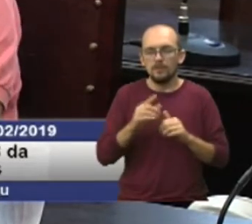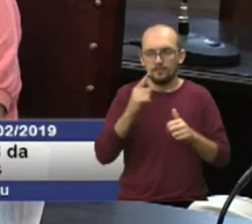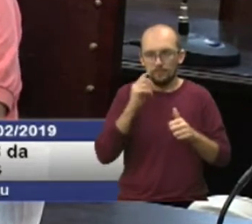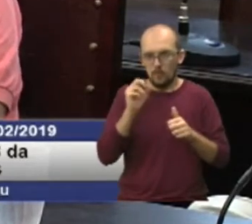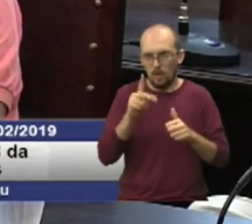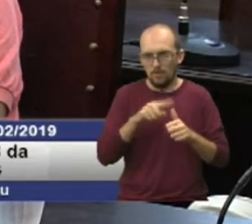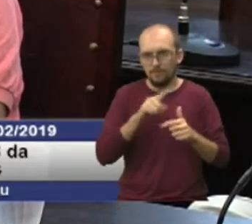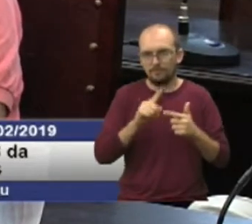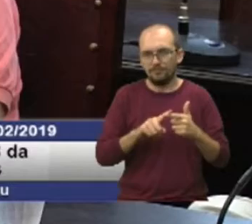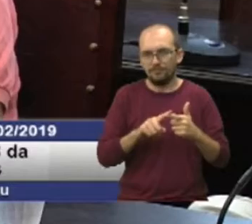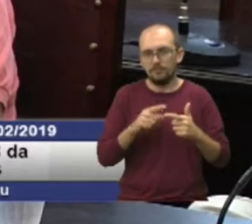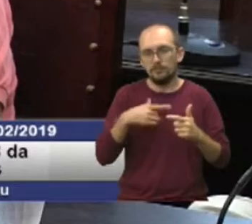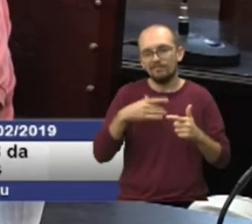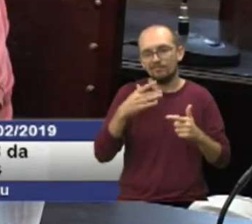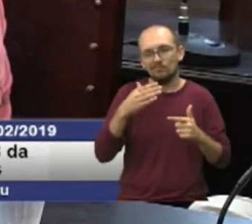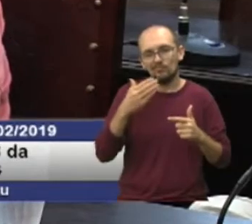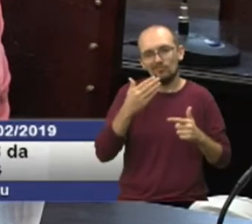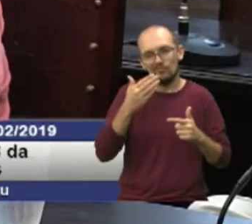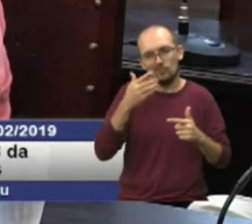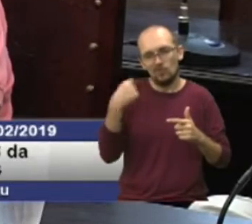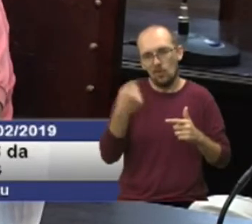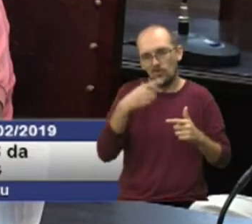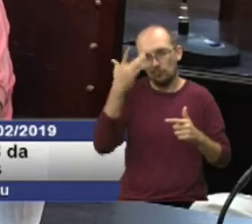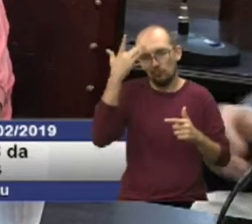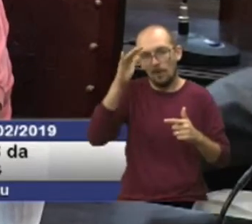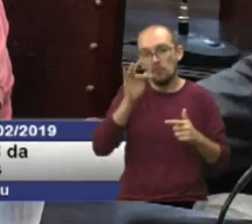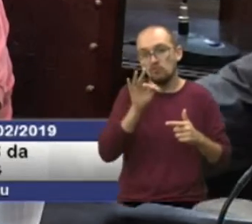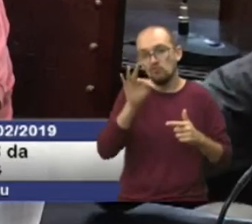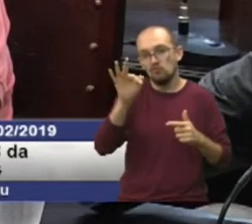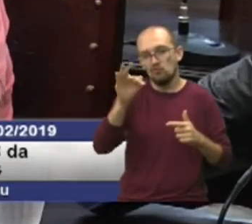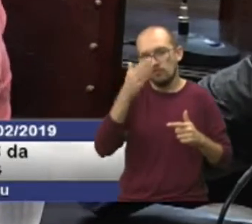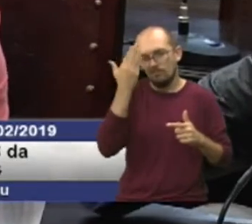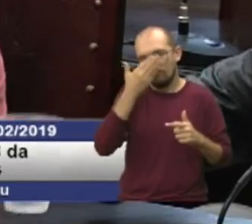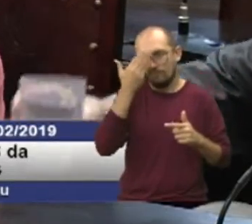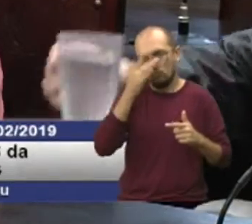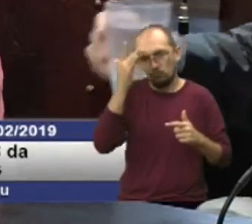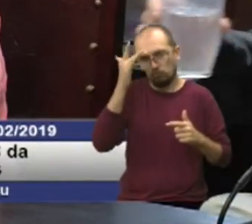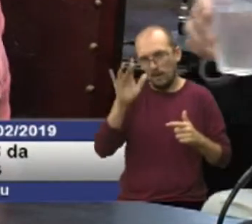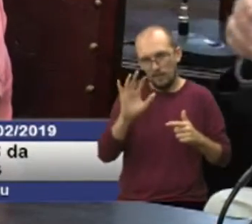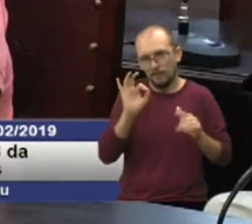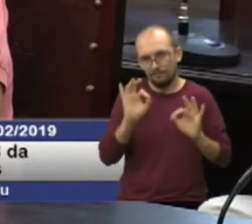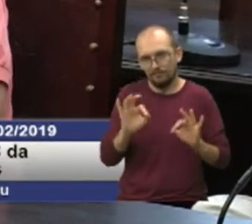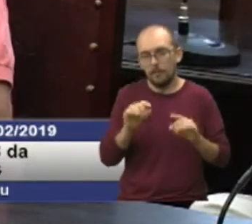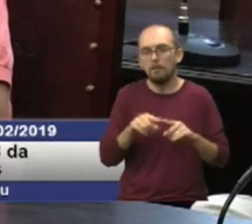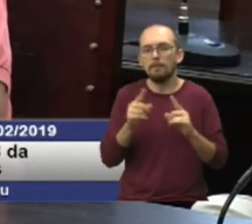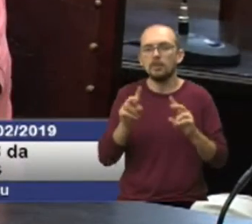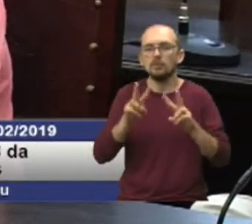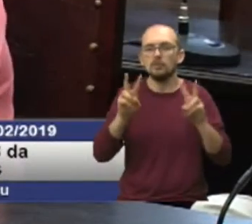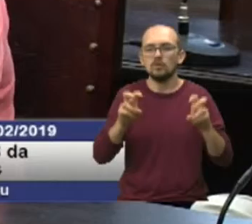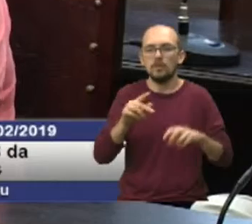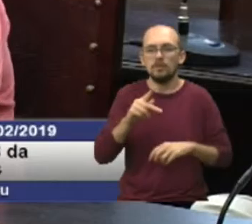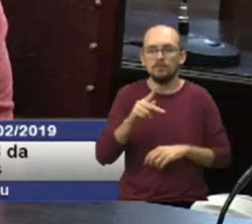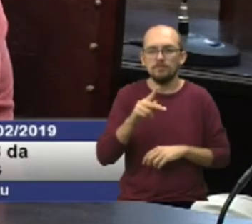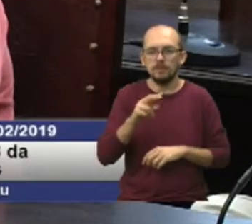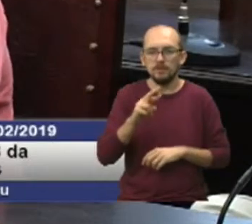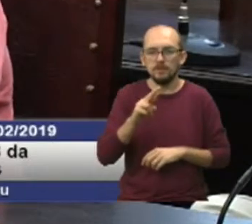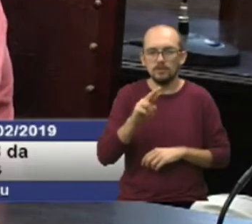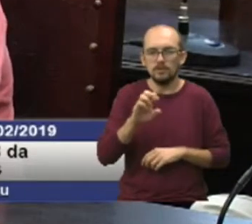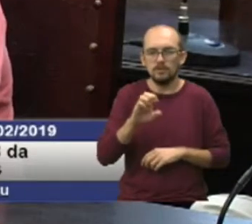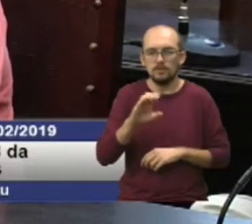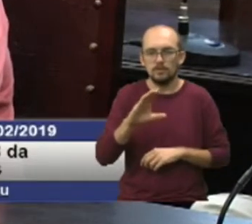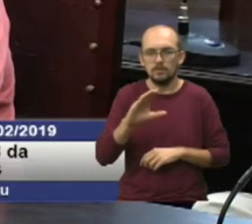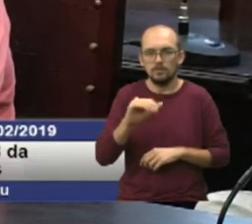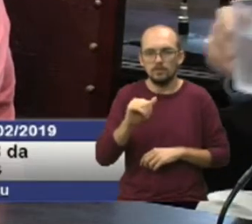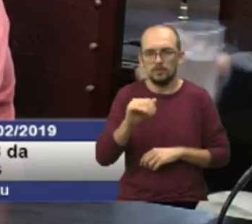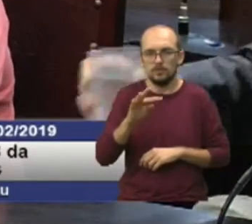não tem como prever o que vai acontecer, a gente sabe sim, disso, né? Sim, sim. A respeito dos precatórios, Lúcio, como se encontra a situação